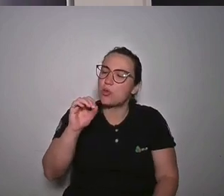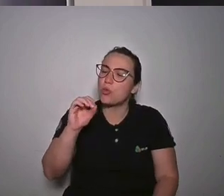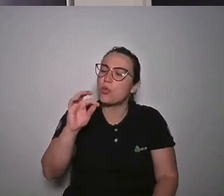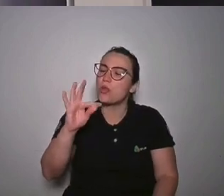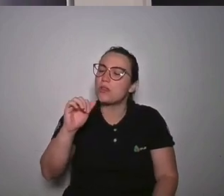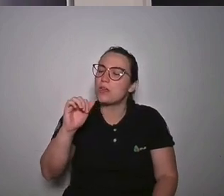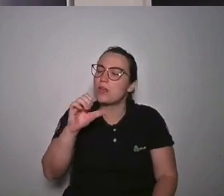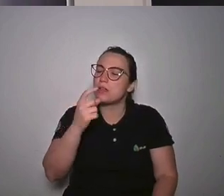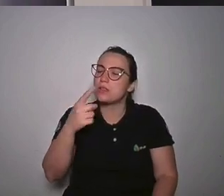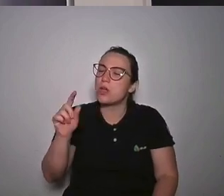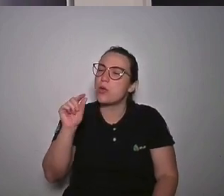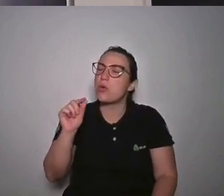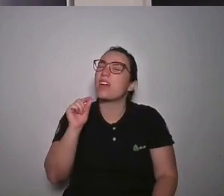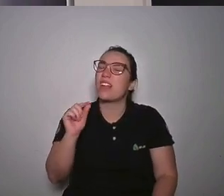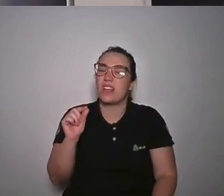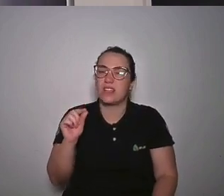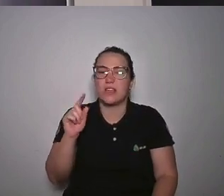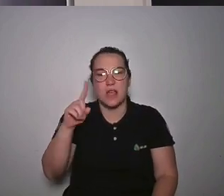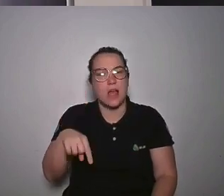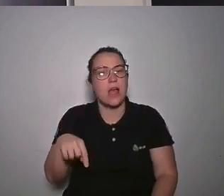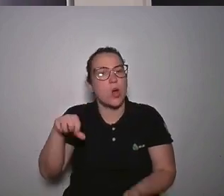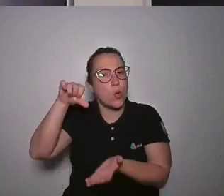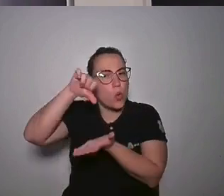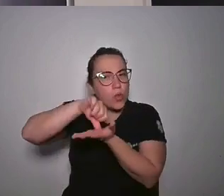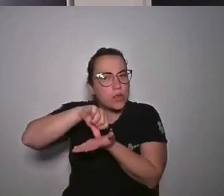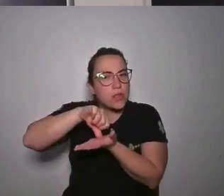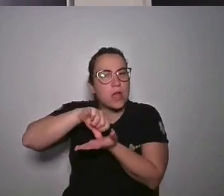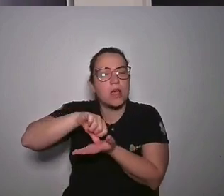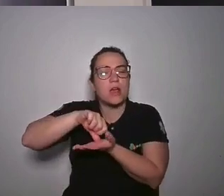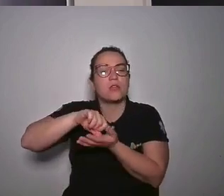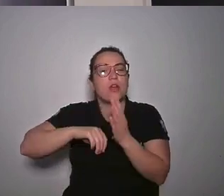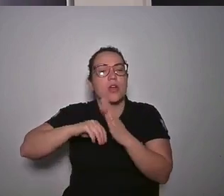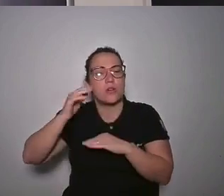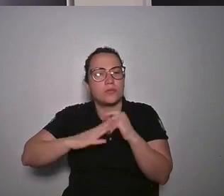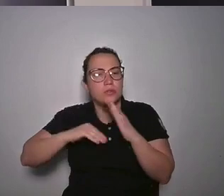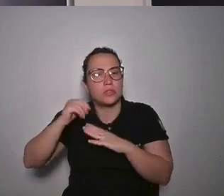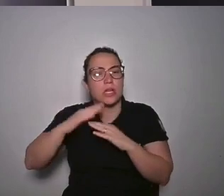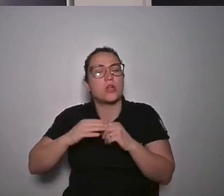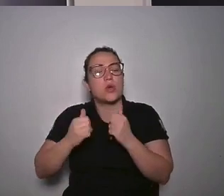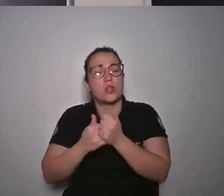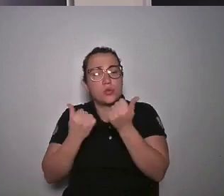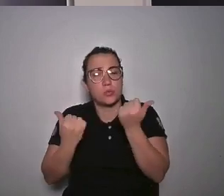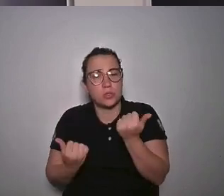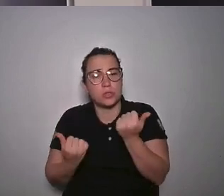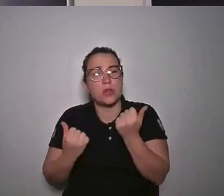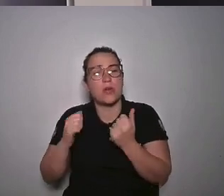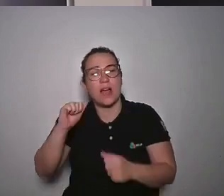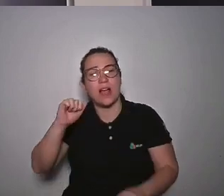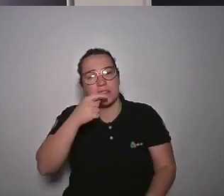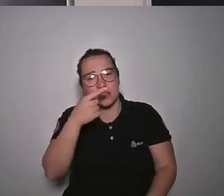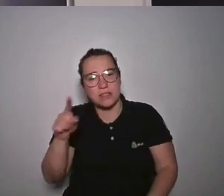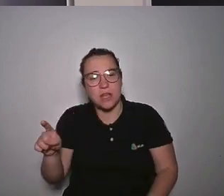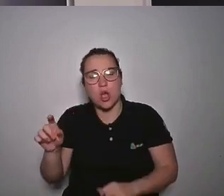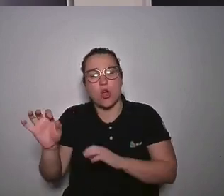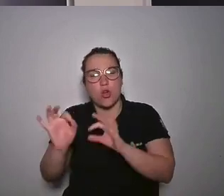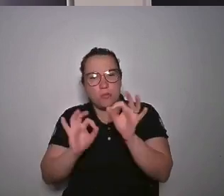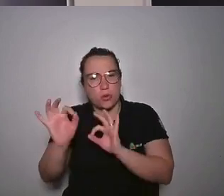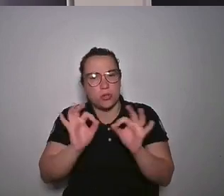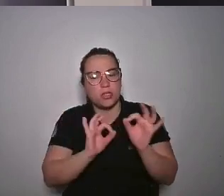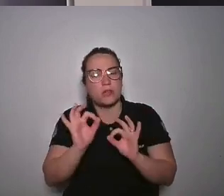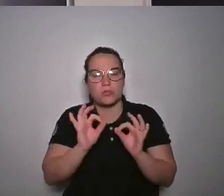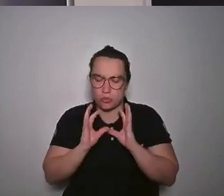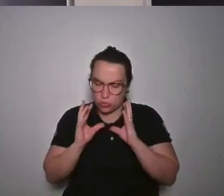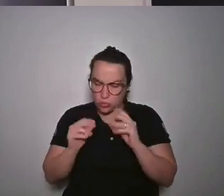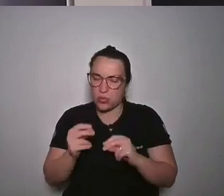É um órgão, a unidade, a função, a subfunção, a ação, o programa, tudo isso que a gente está